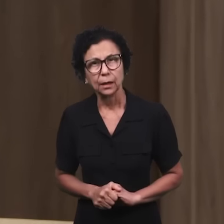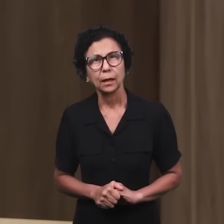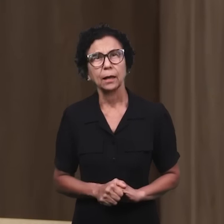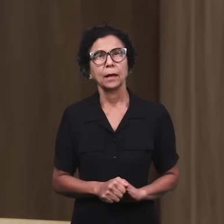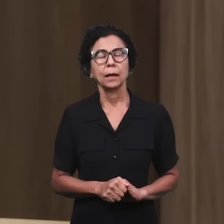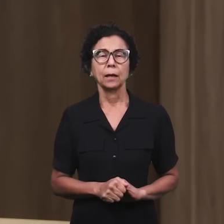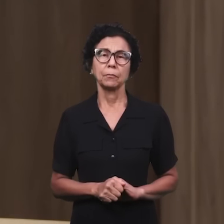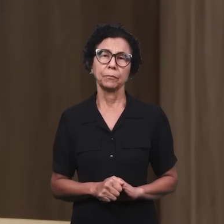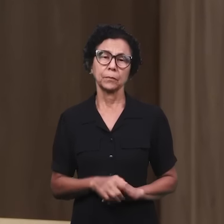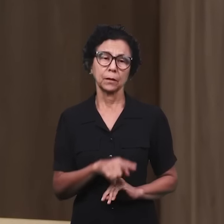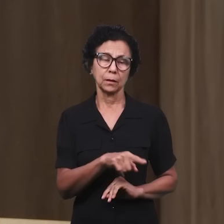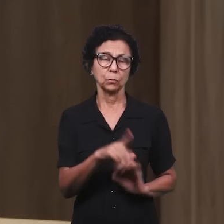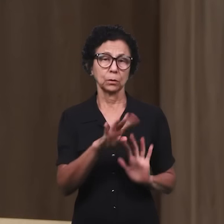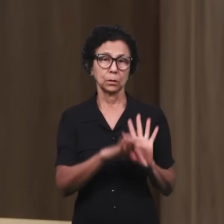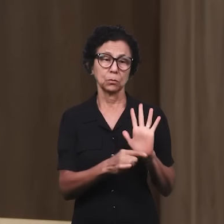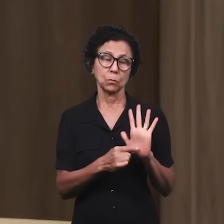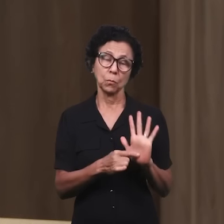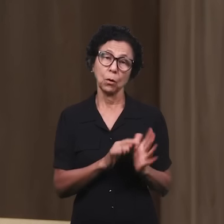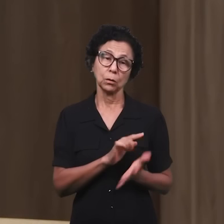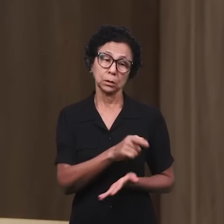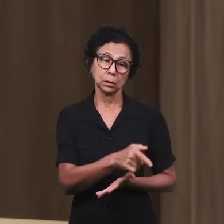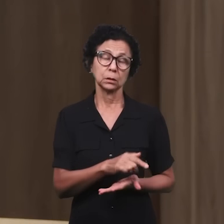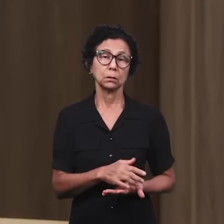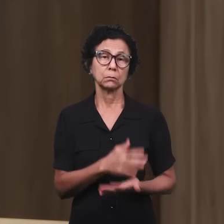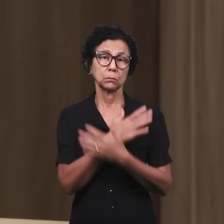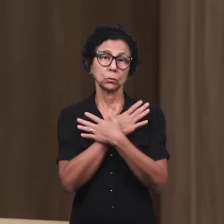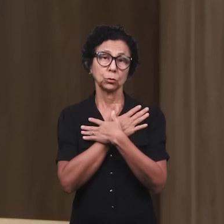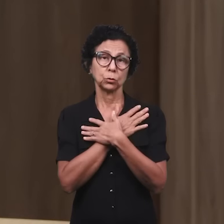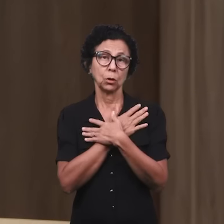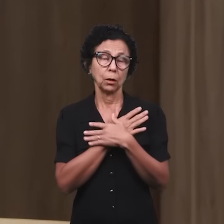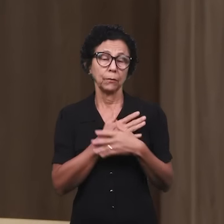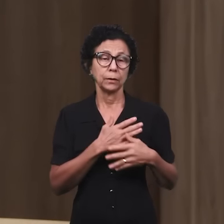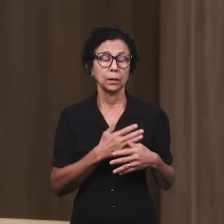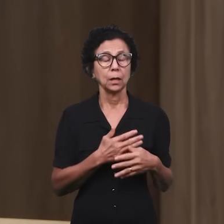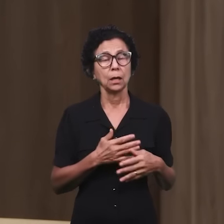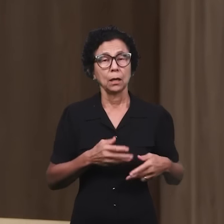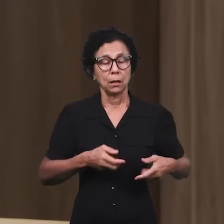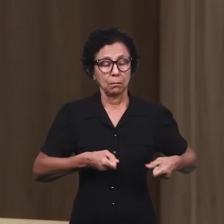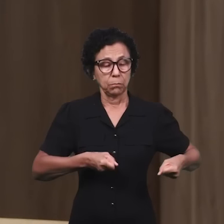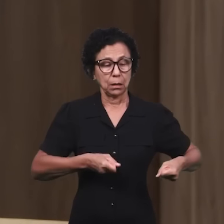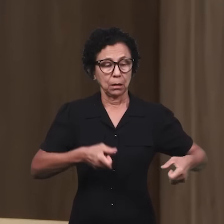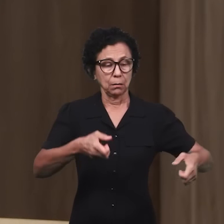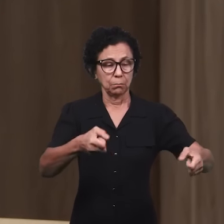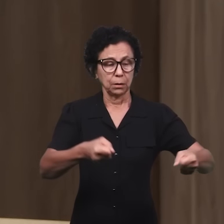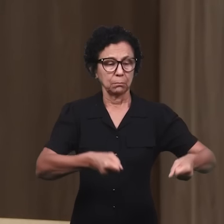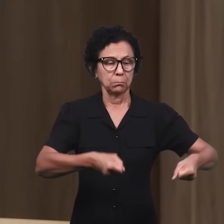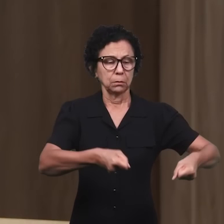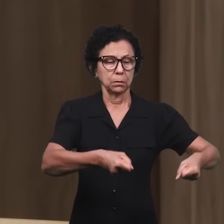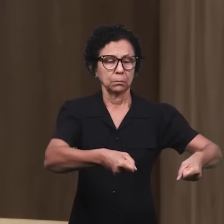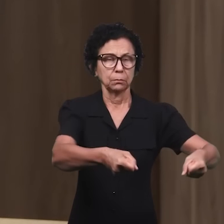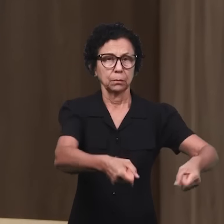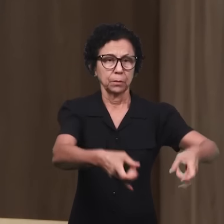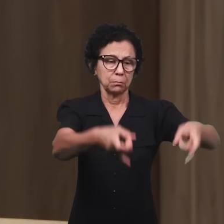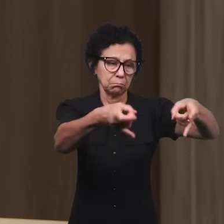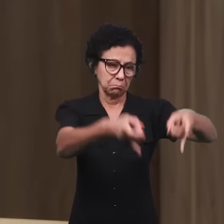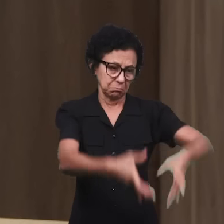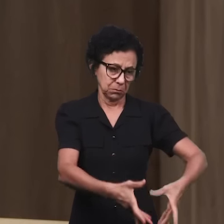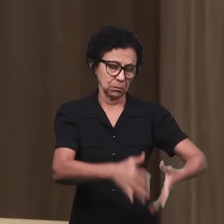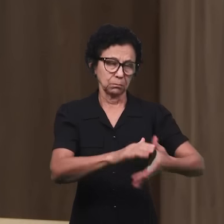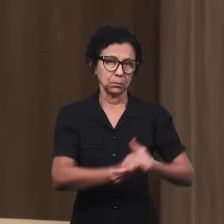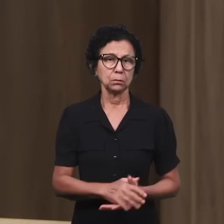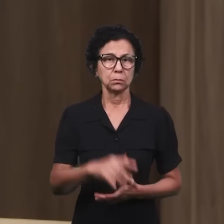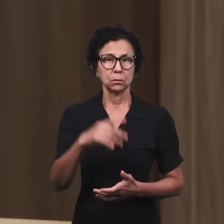do sepultamento, então, geralmente, também naqueles dias, 24 horas. Sepultamento, a pessoa morria no dia,